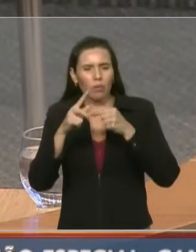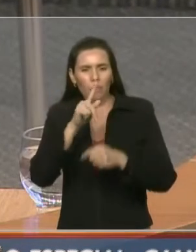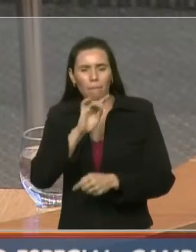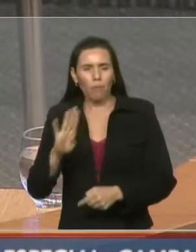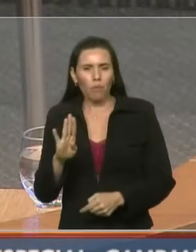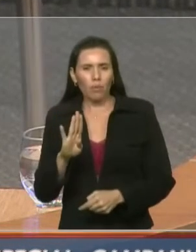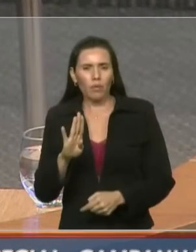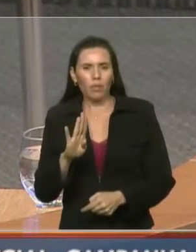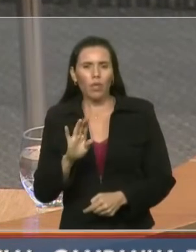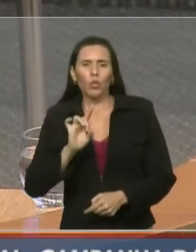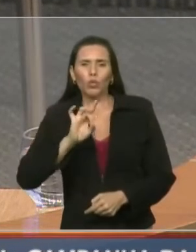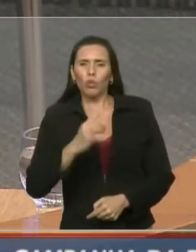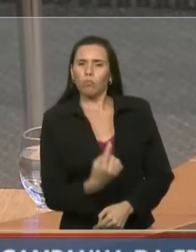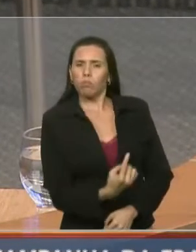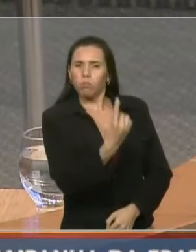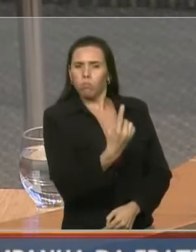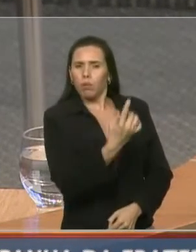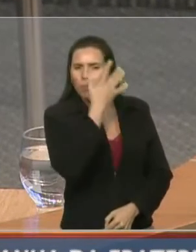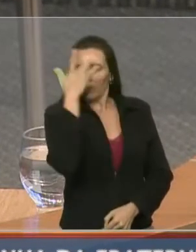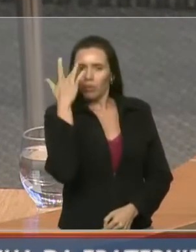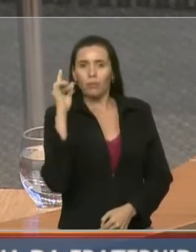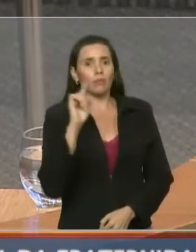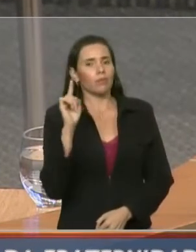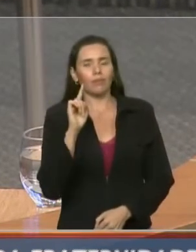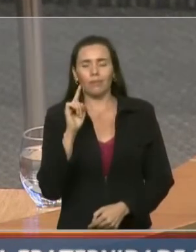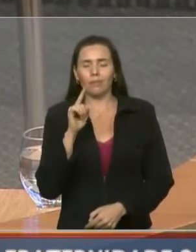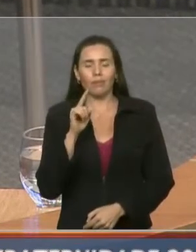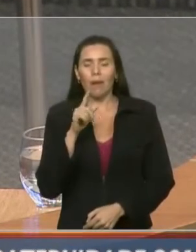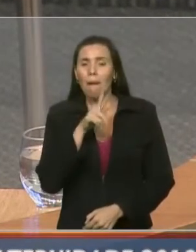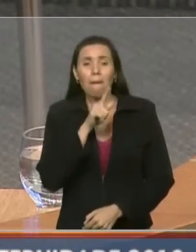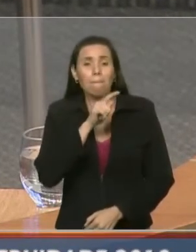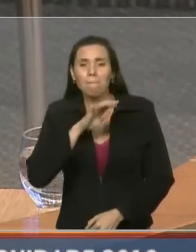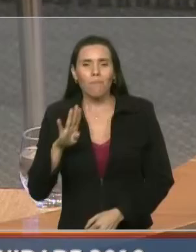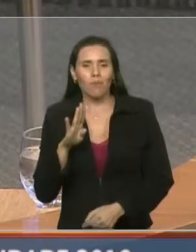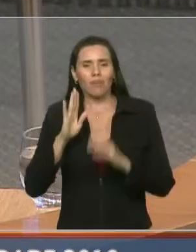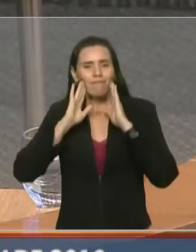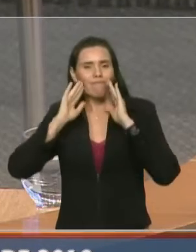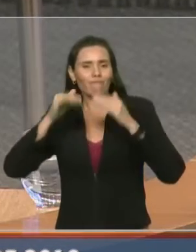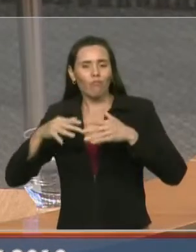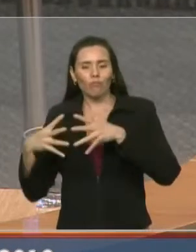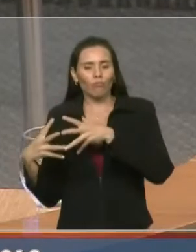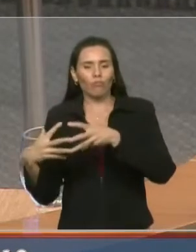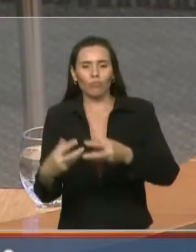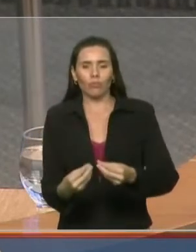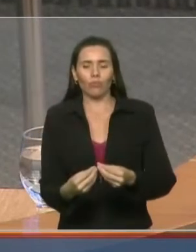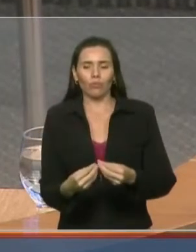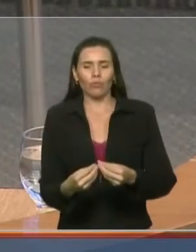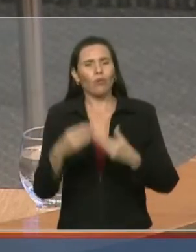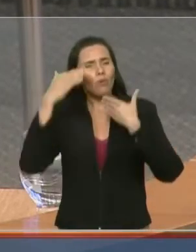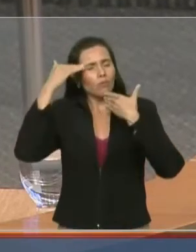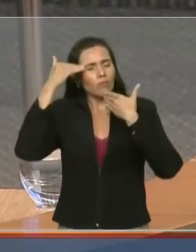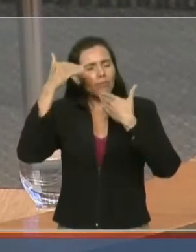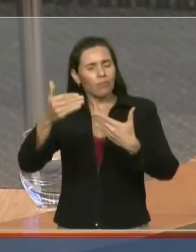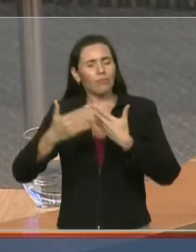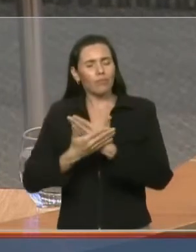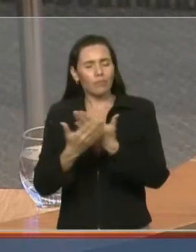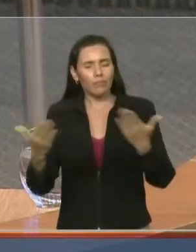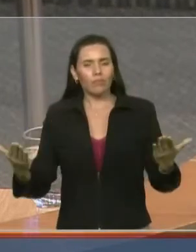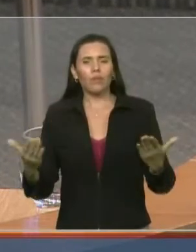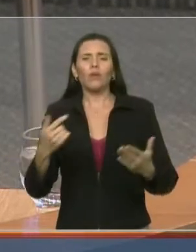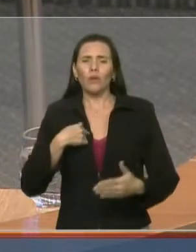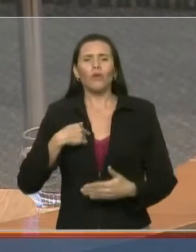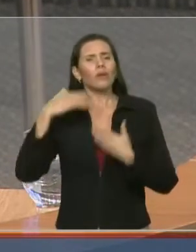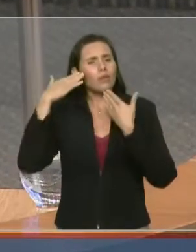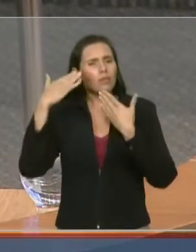uma pessoa. A política pública ela deve ser voltada para todos. Obrigado a todos, agradecendo mais